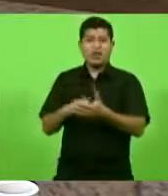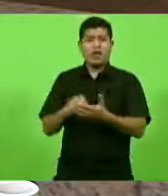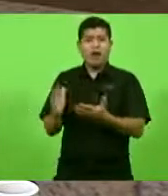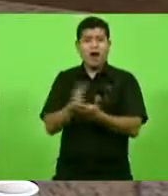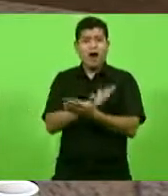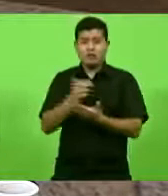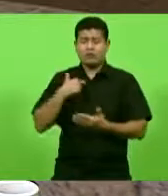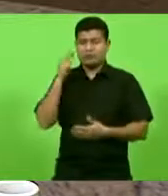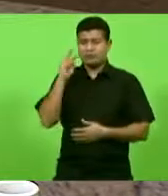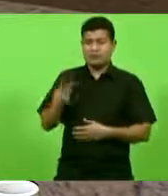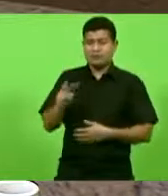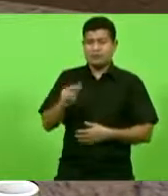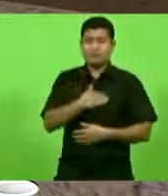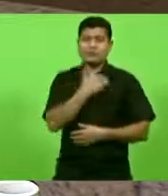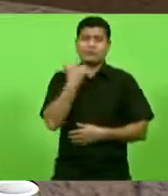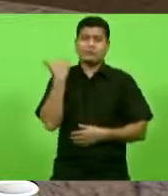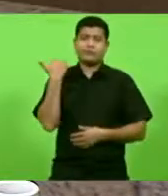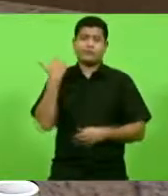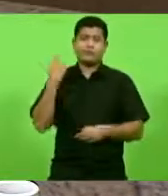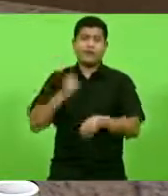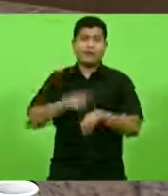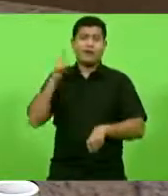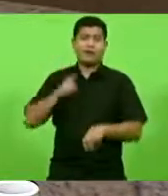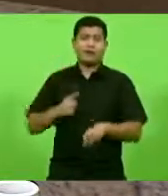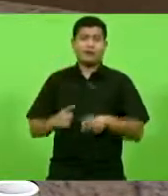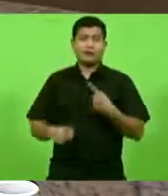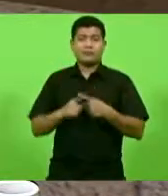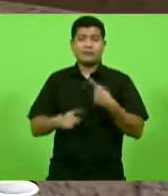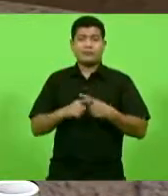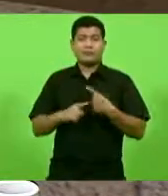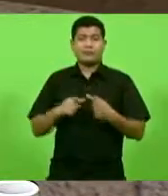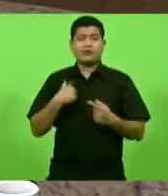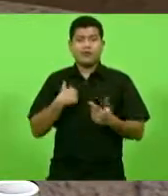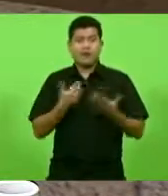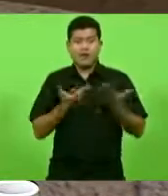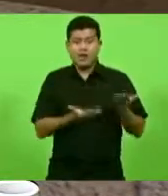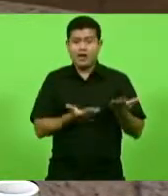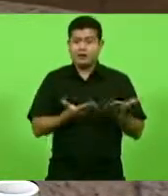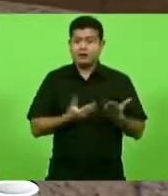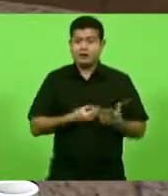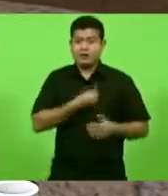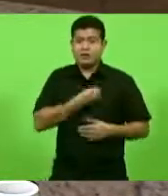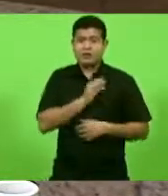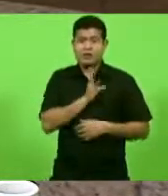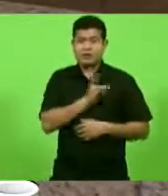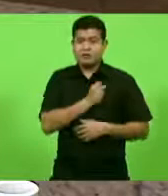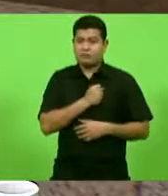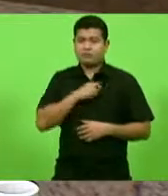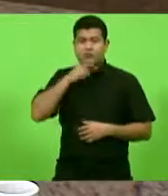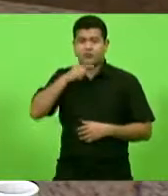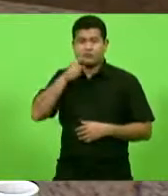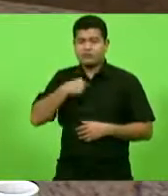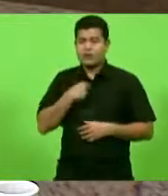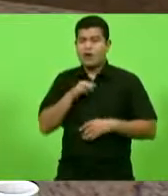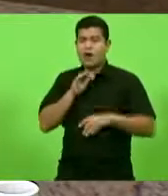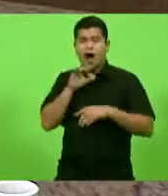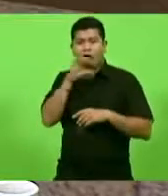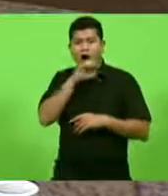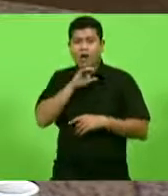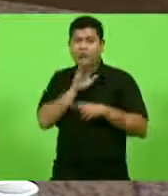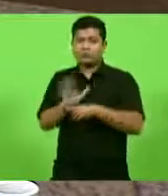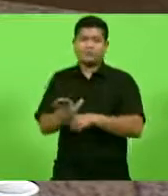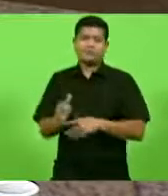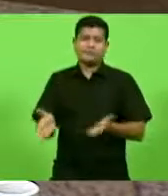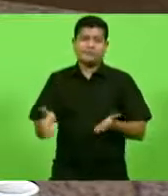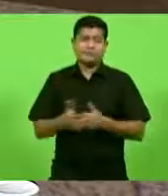na BR-470 porque o socorro não chegou a tempo. E estar hoje aqui nesta casa, com vossas excelências,